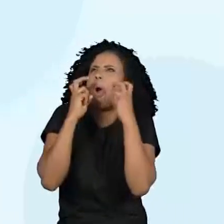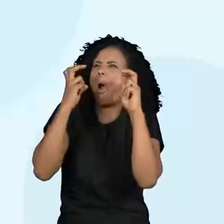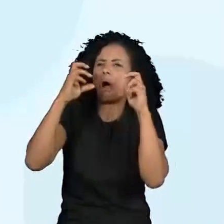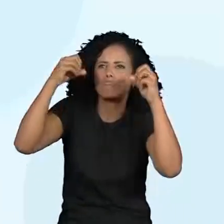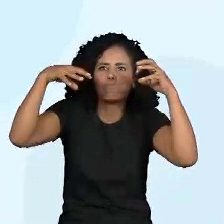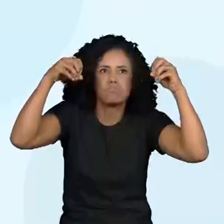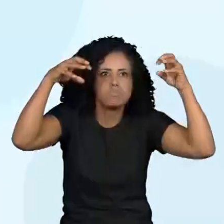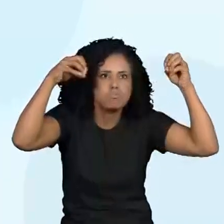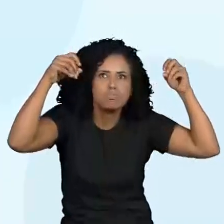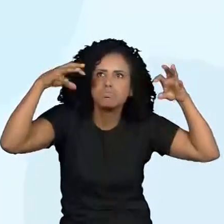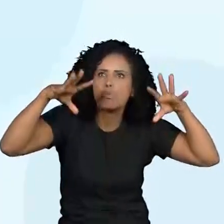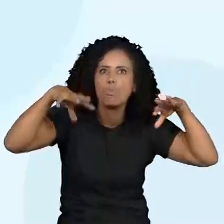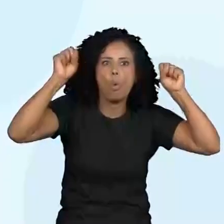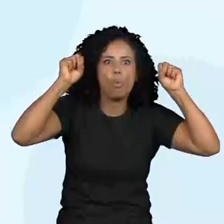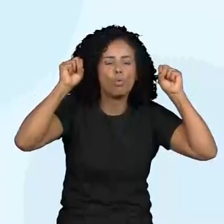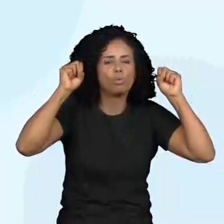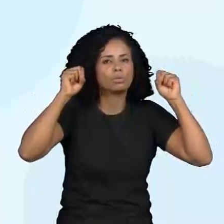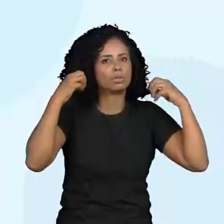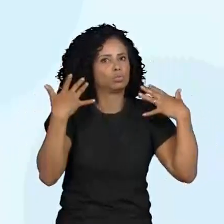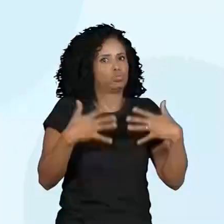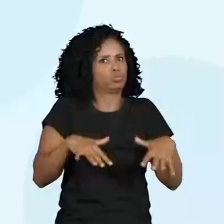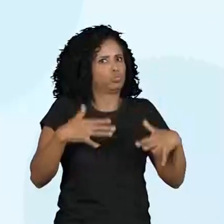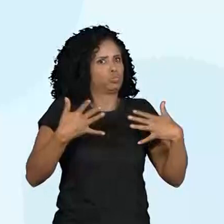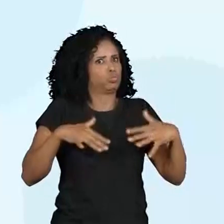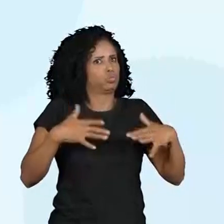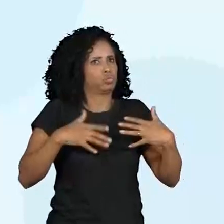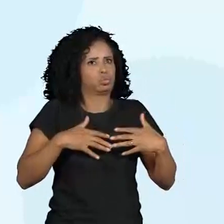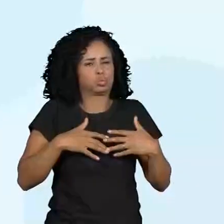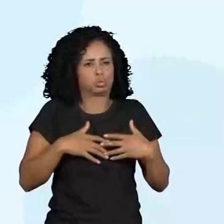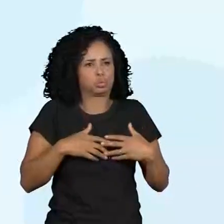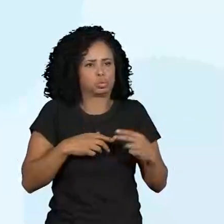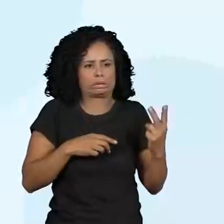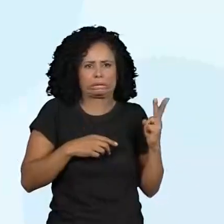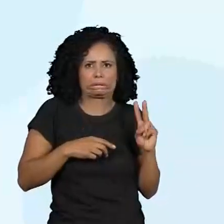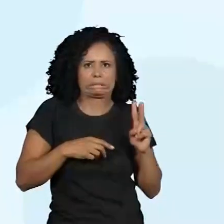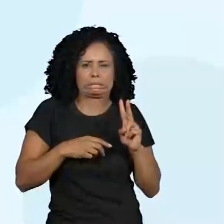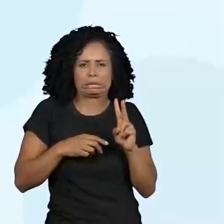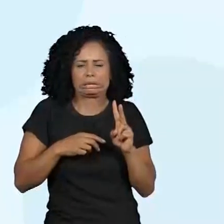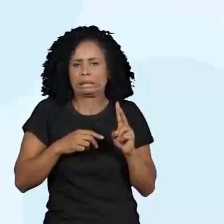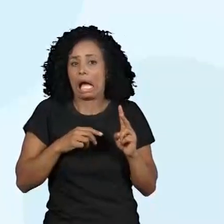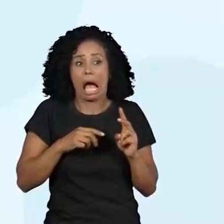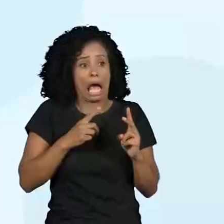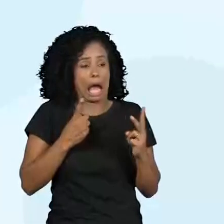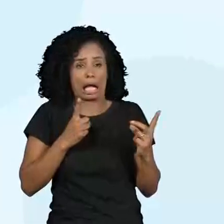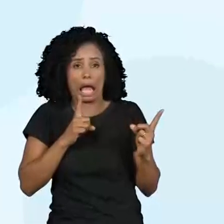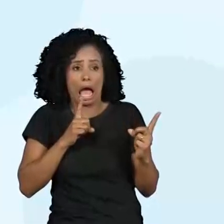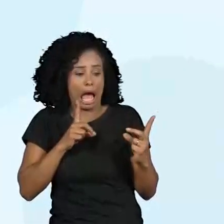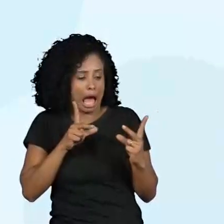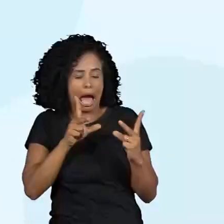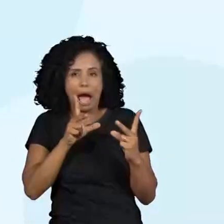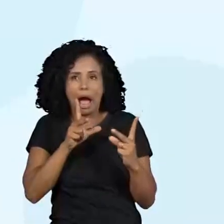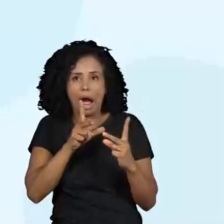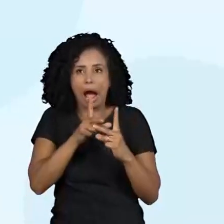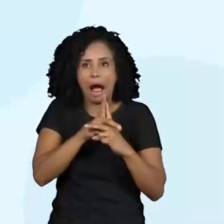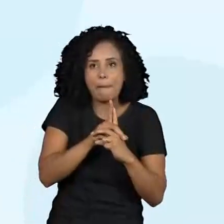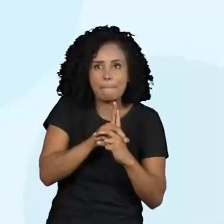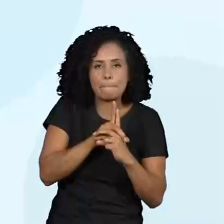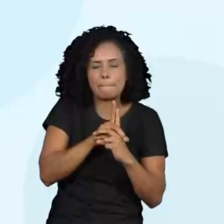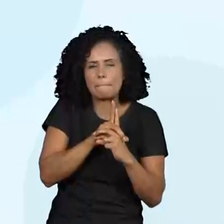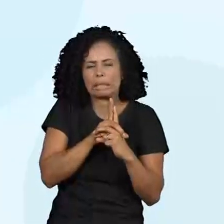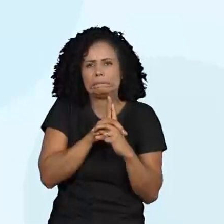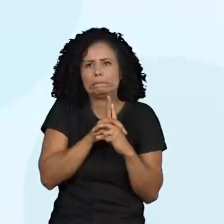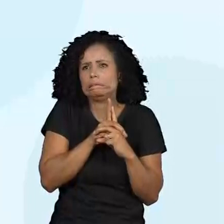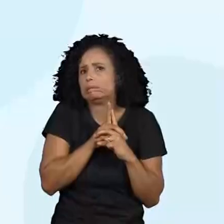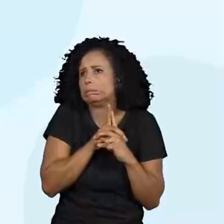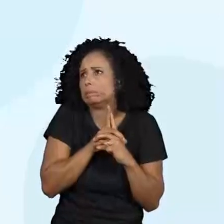piscaram e apagaram. Entraram abraçados, procurando o interruptor, que parecia ter